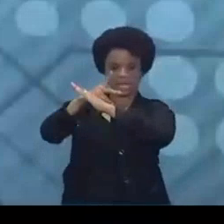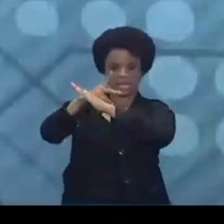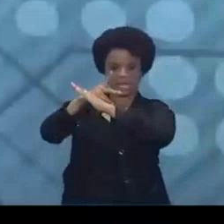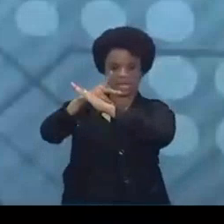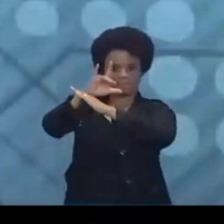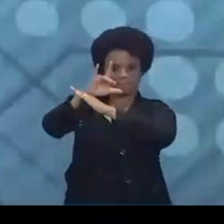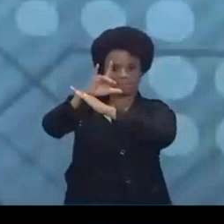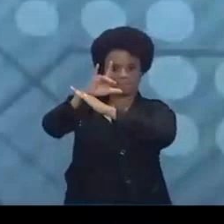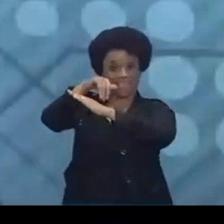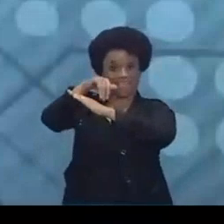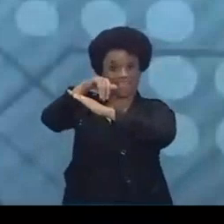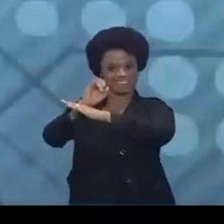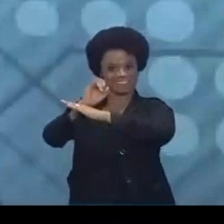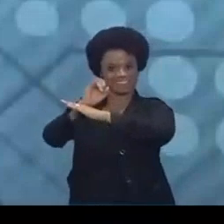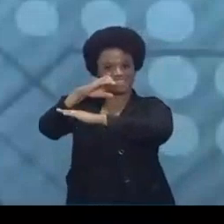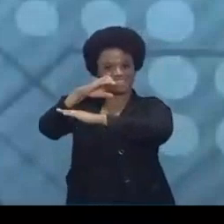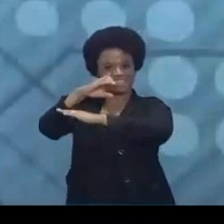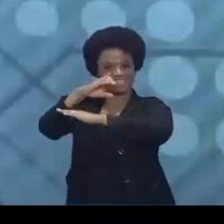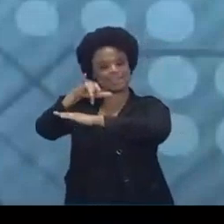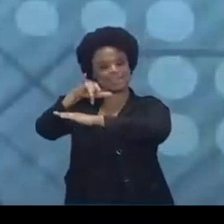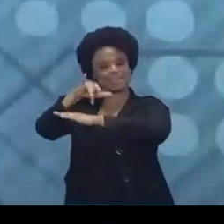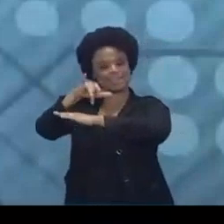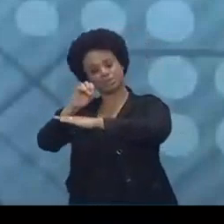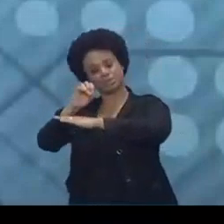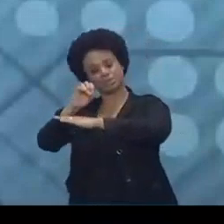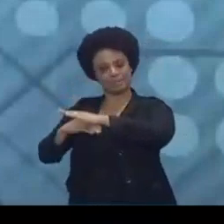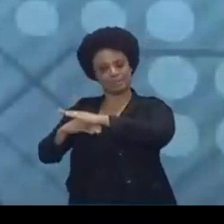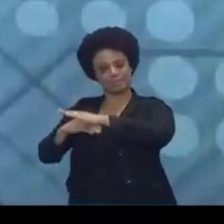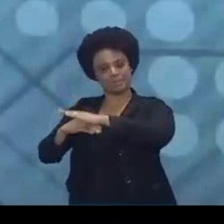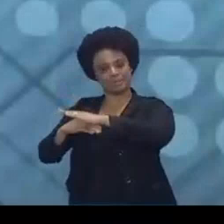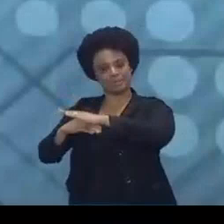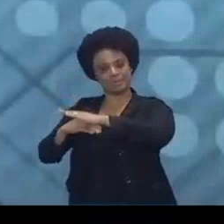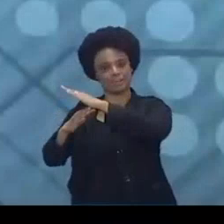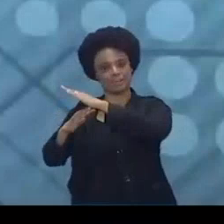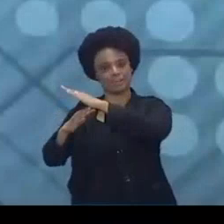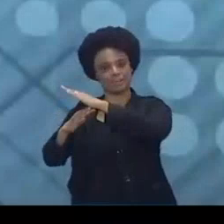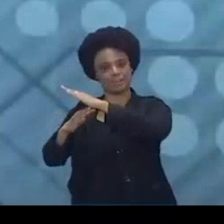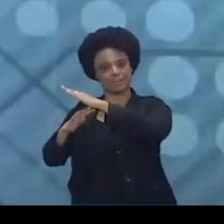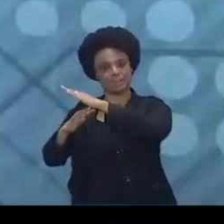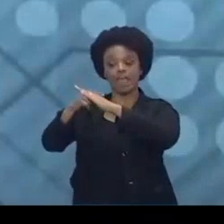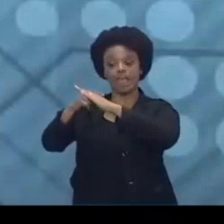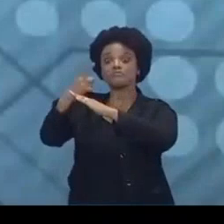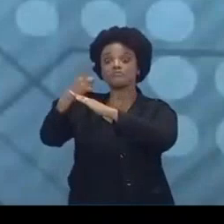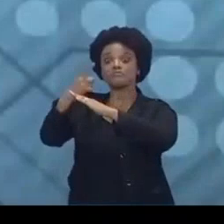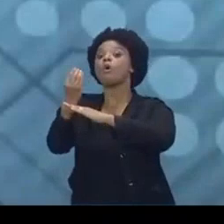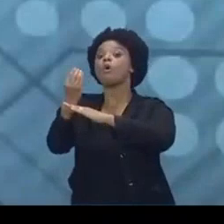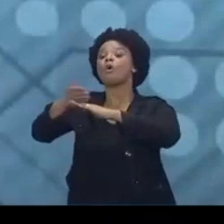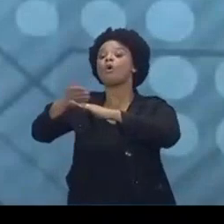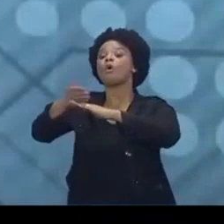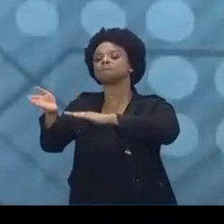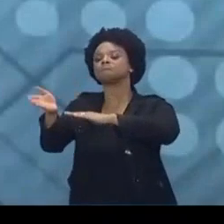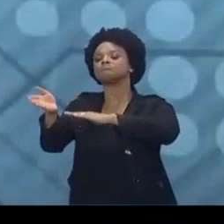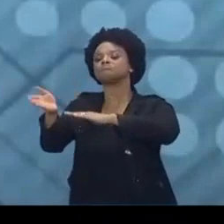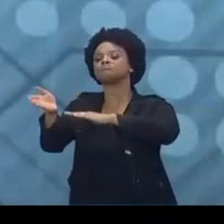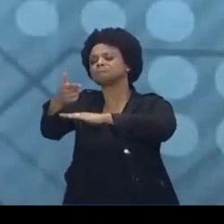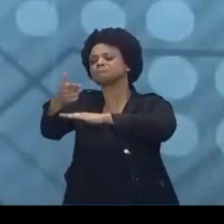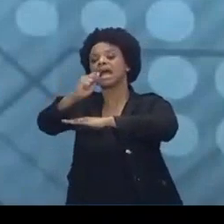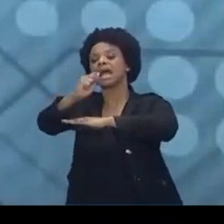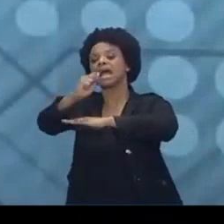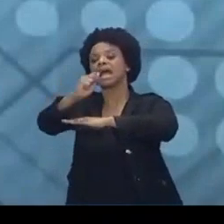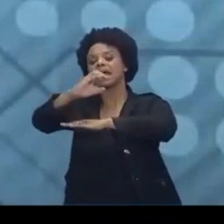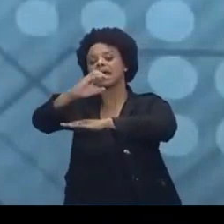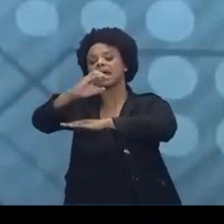entender quando nós começamos a ter um movimento acelerado, ok? Então, no plano, nós estamos trabalhando com,